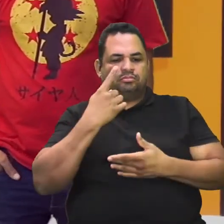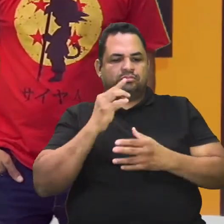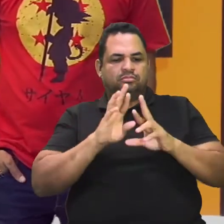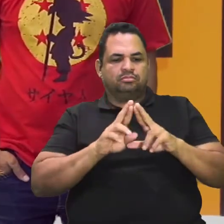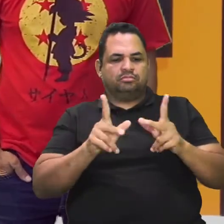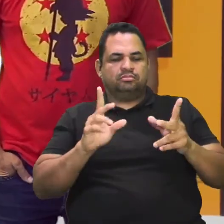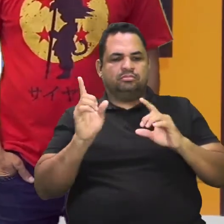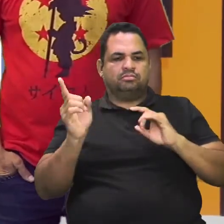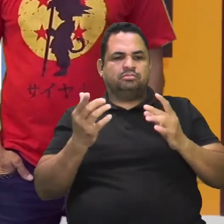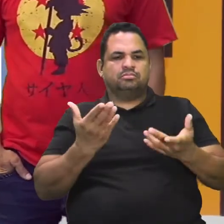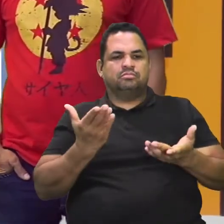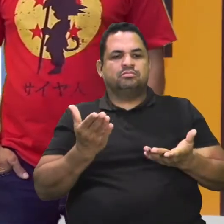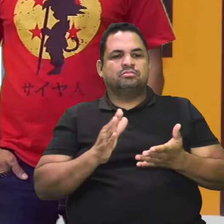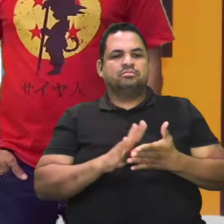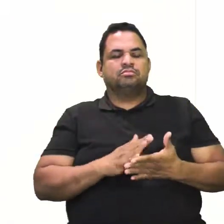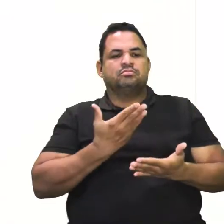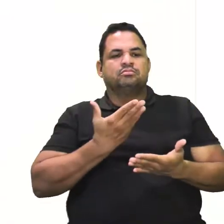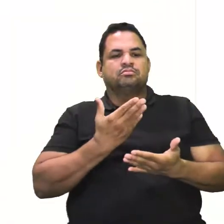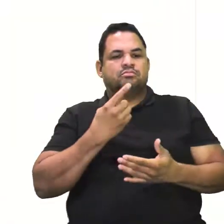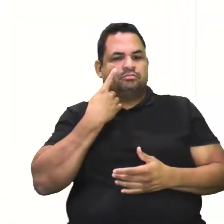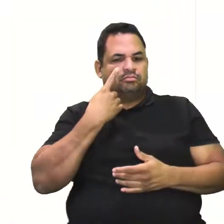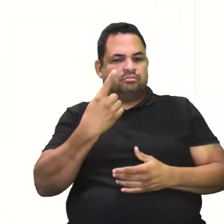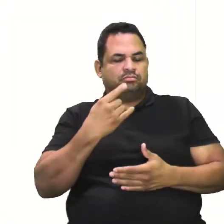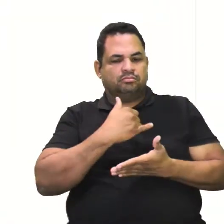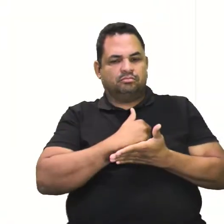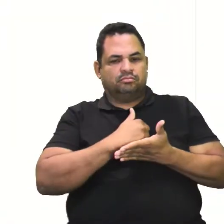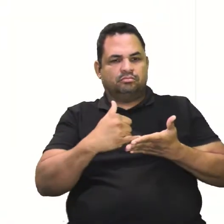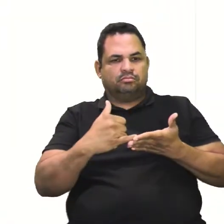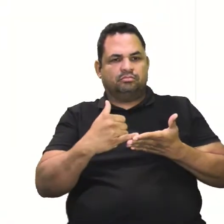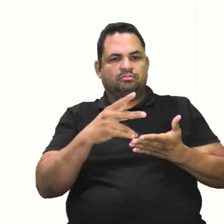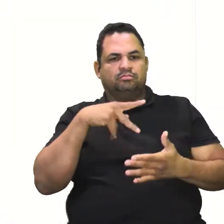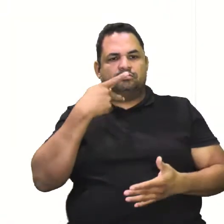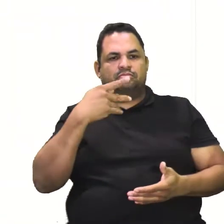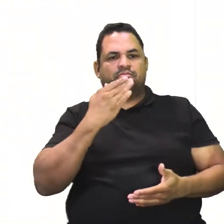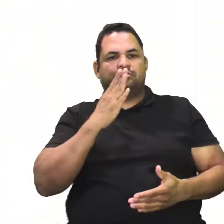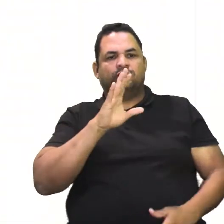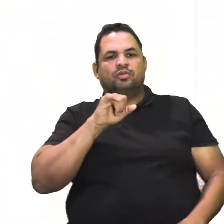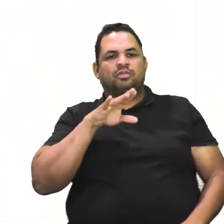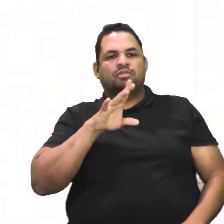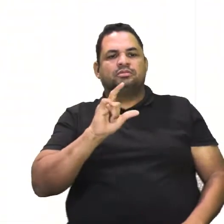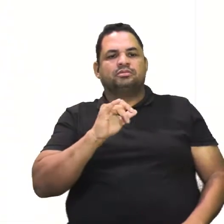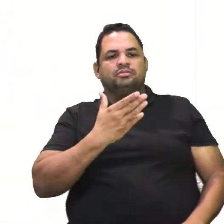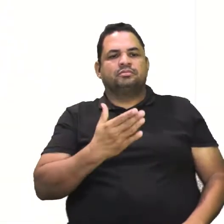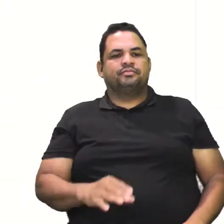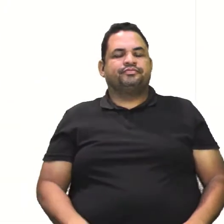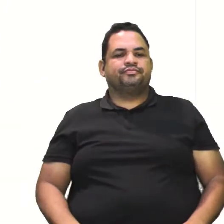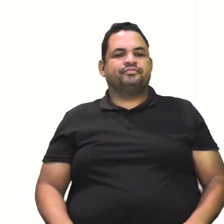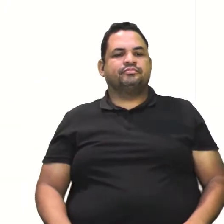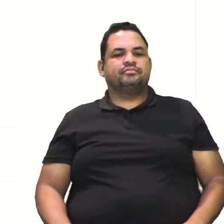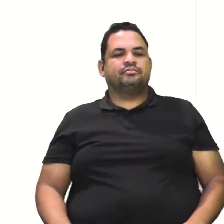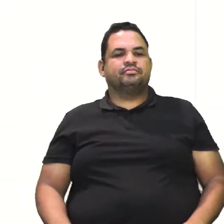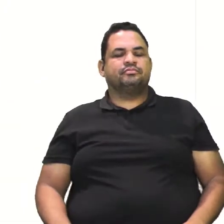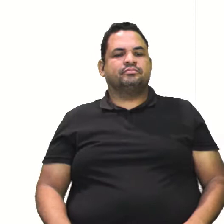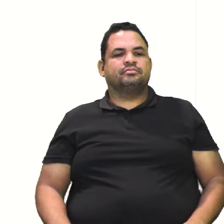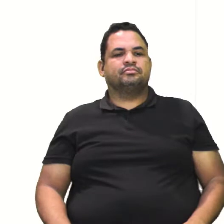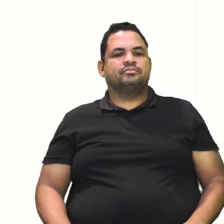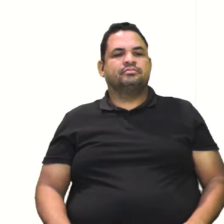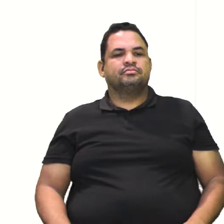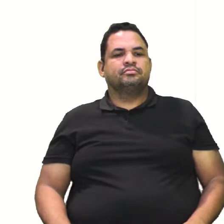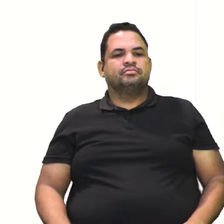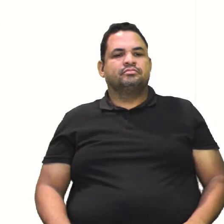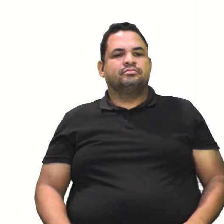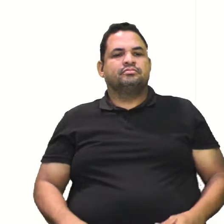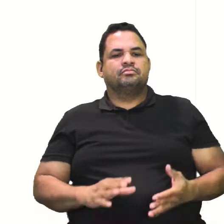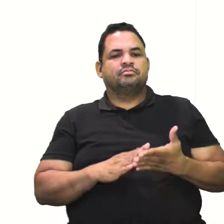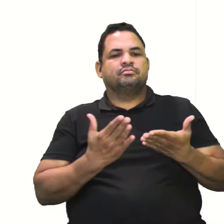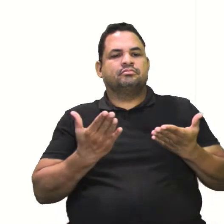de uma para outra, tá bom? Olha lá então, vamos começar a nossa introdução falando o que é as cônicas. Cônicas é